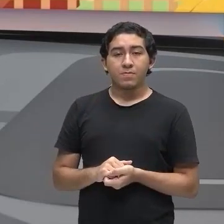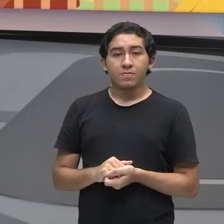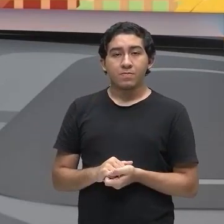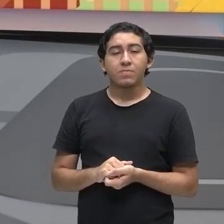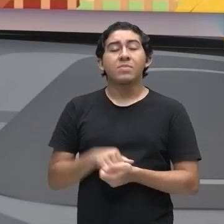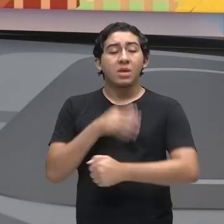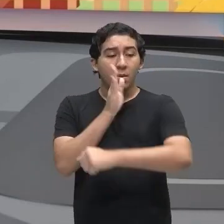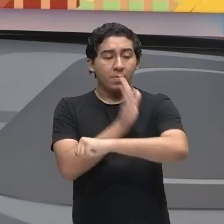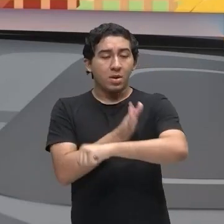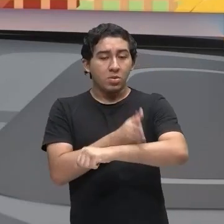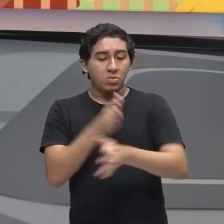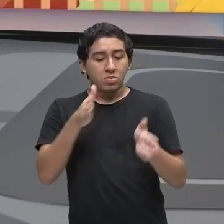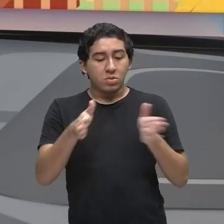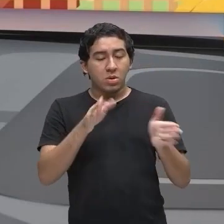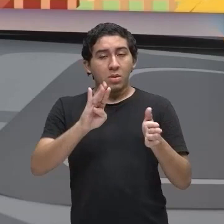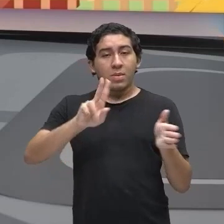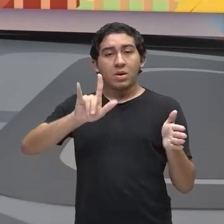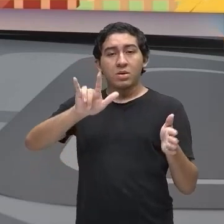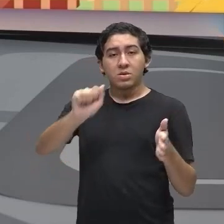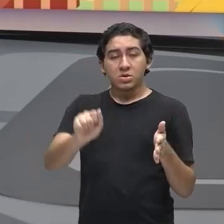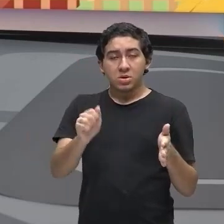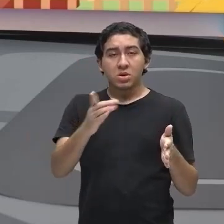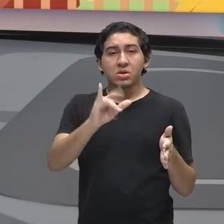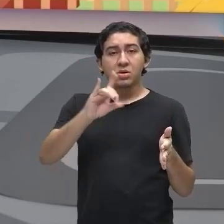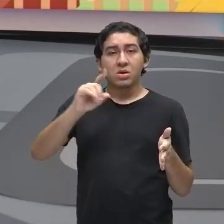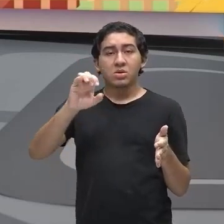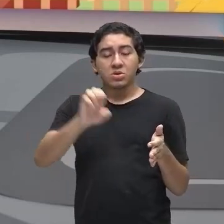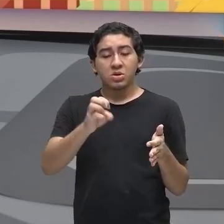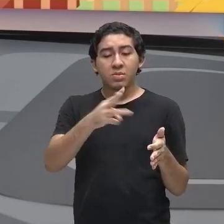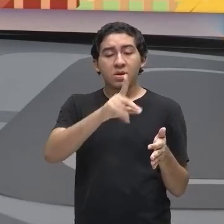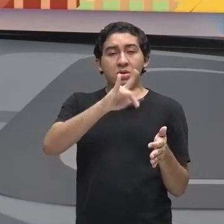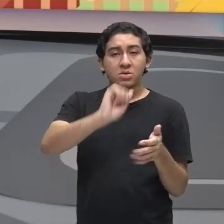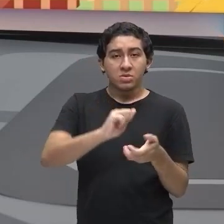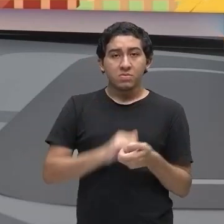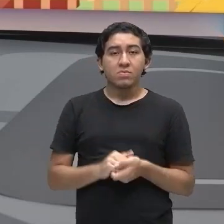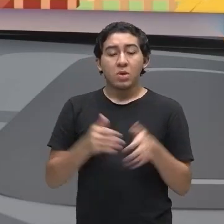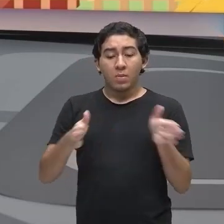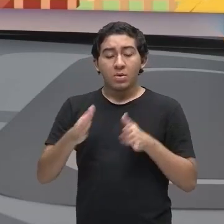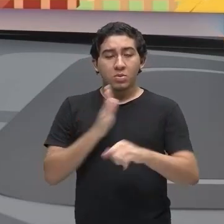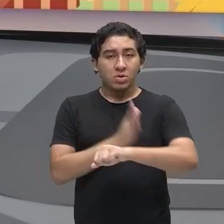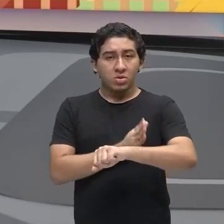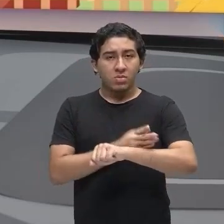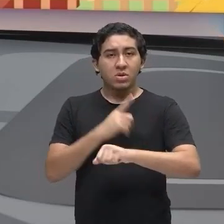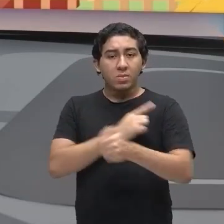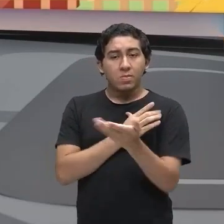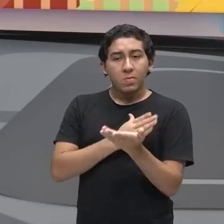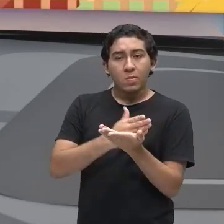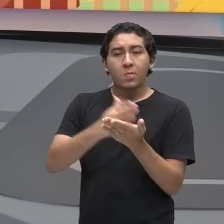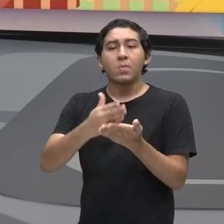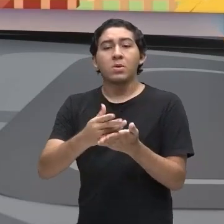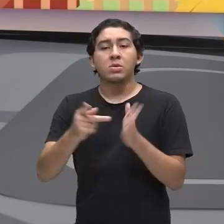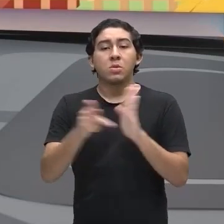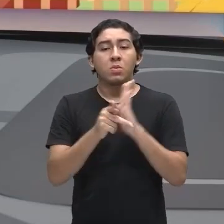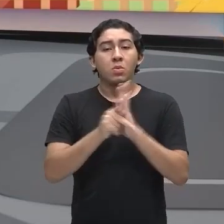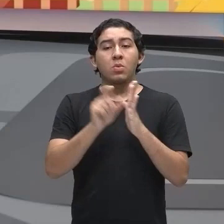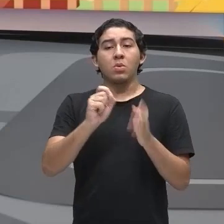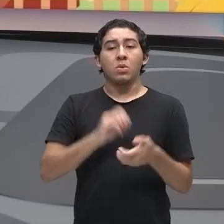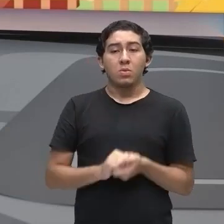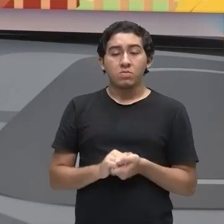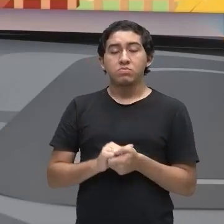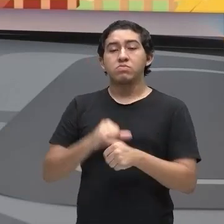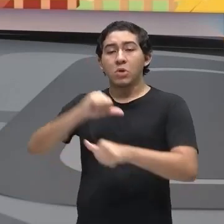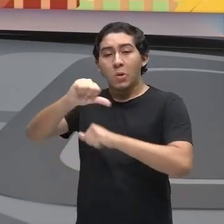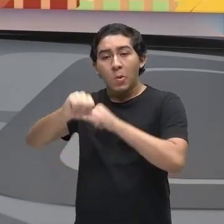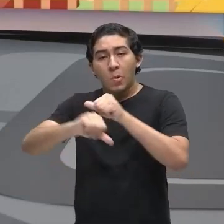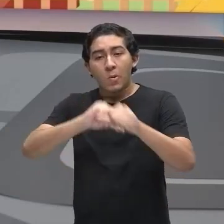Baixa Idade Média, durante o período medieval, quando a gente vai ver aí sendo introduzida essa rotação de cultura que nós chamamos, essa